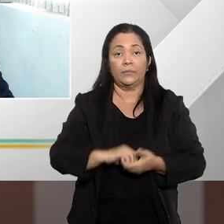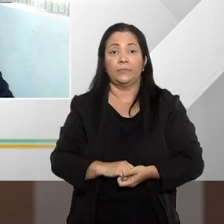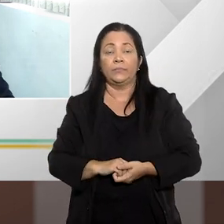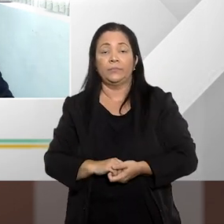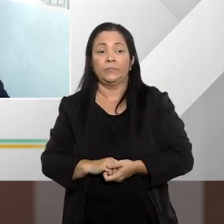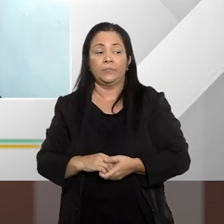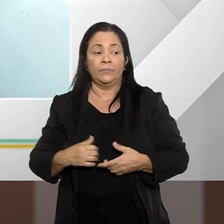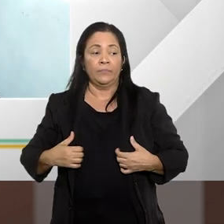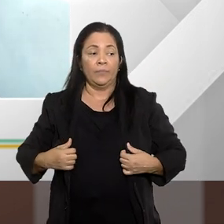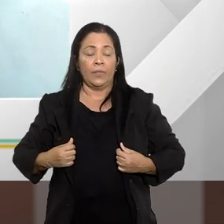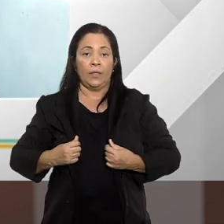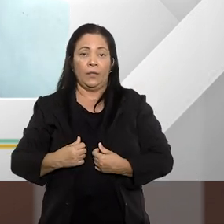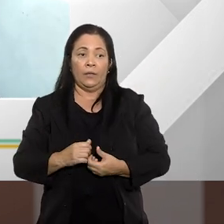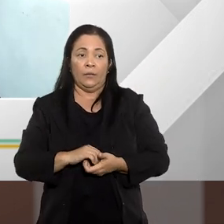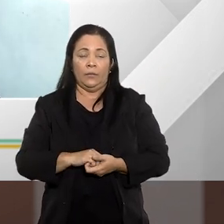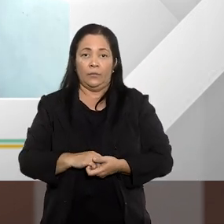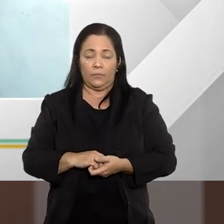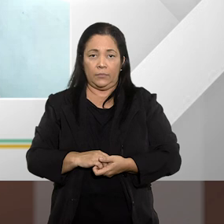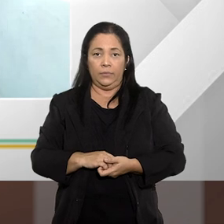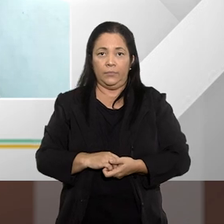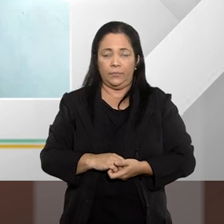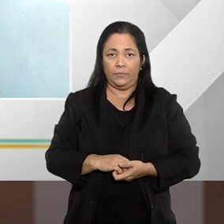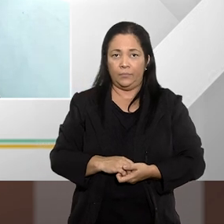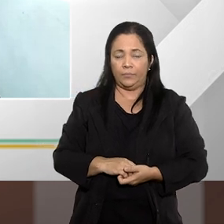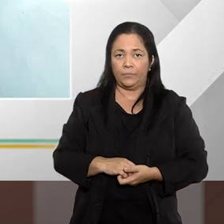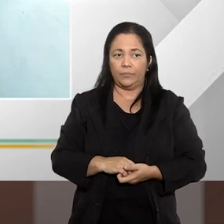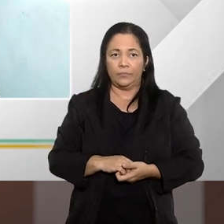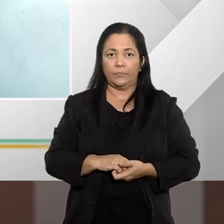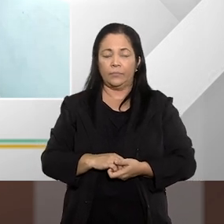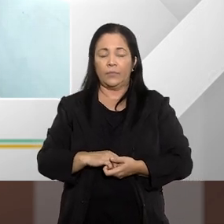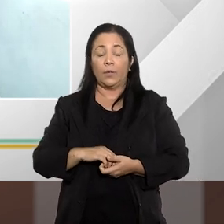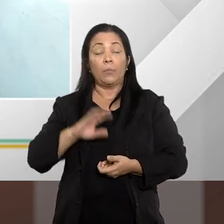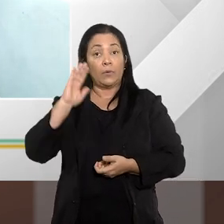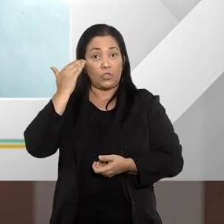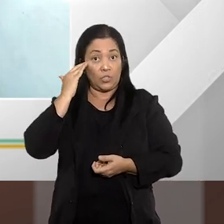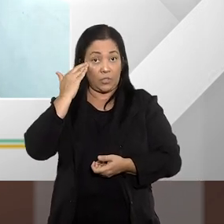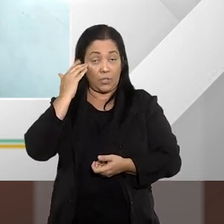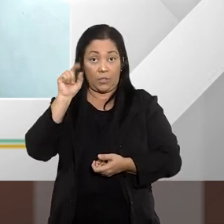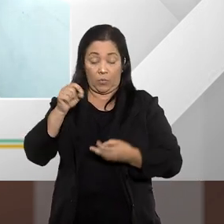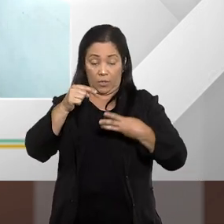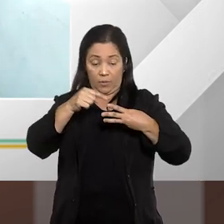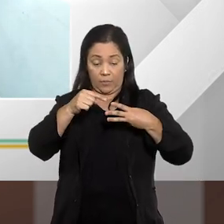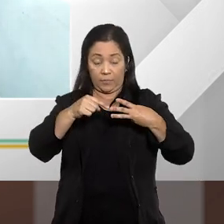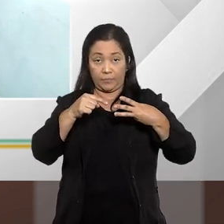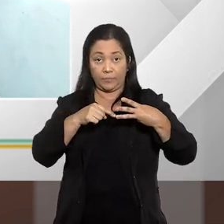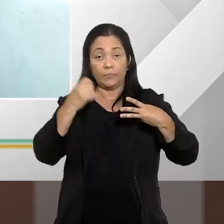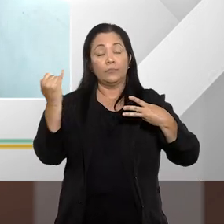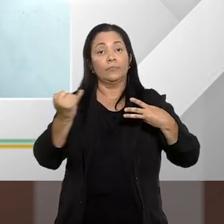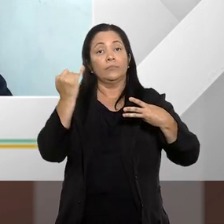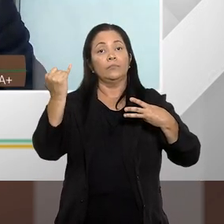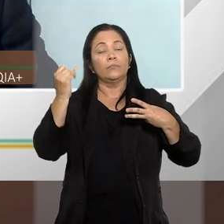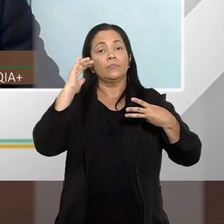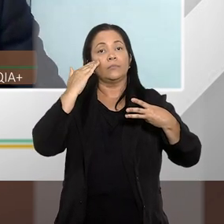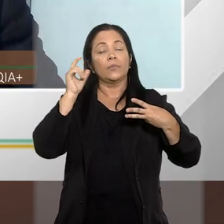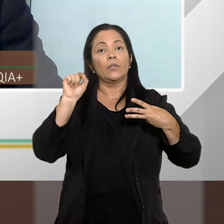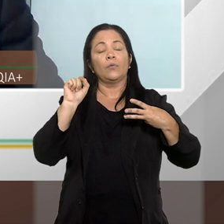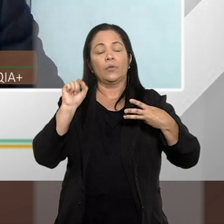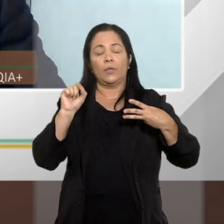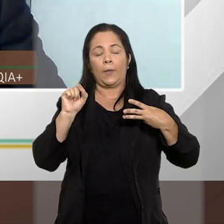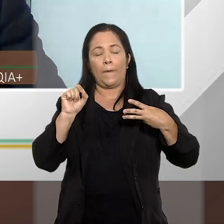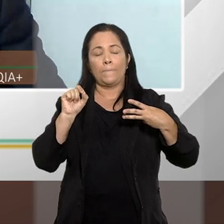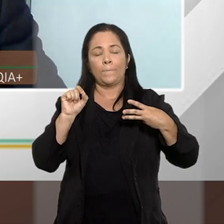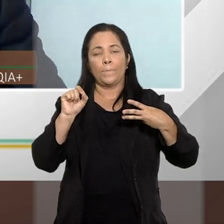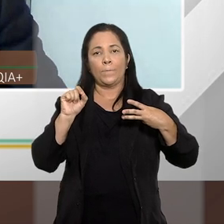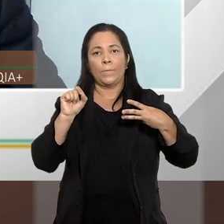Então, Fátima, para entender essas principais diferenças, eu acho que é interessante a gente começar com um conceito que vem